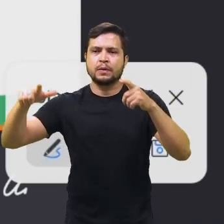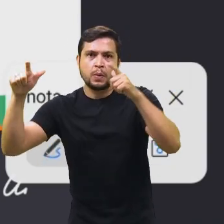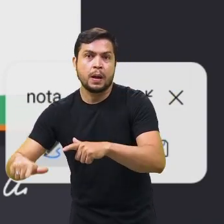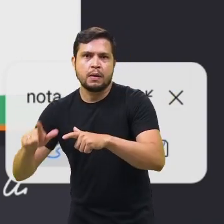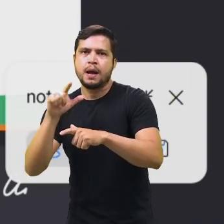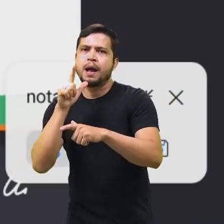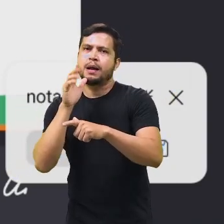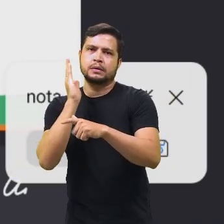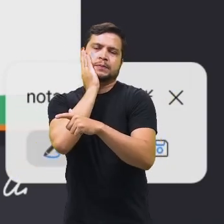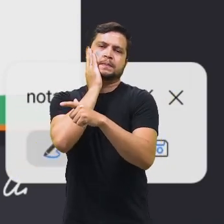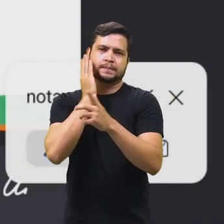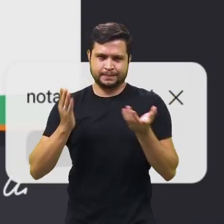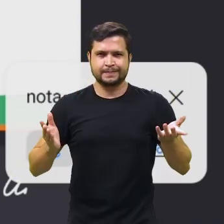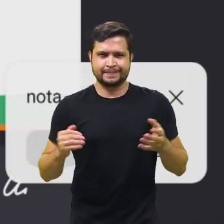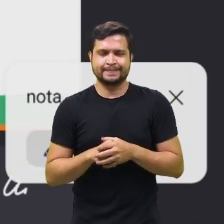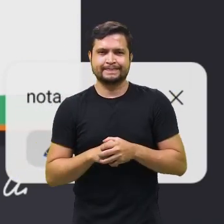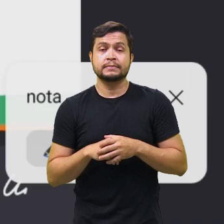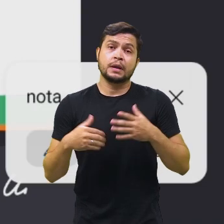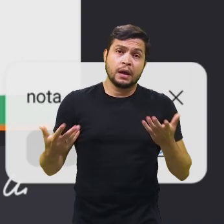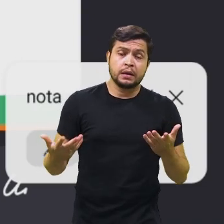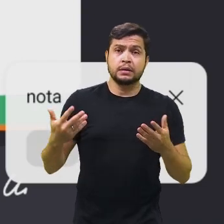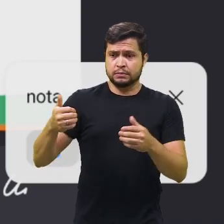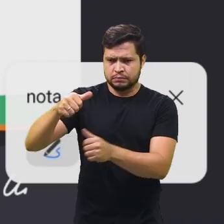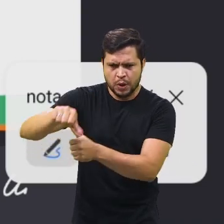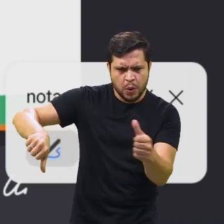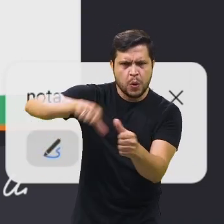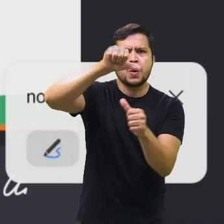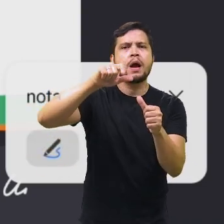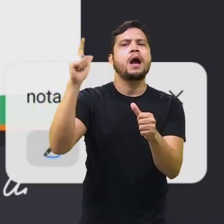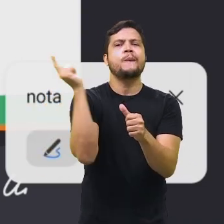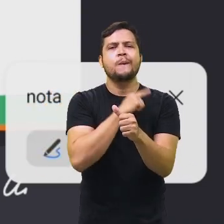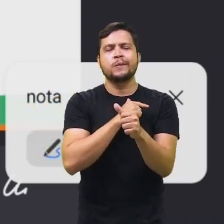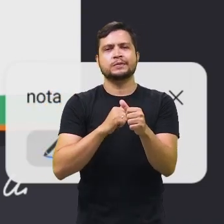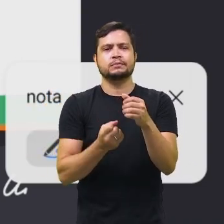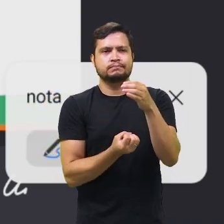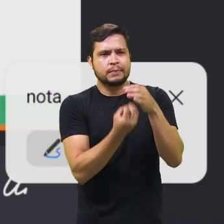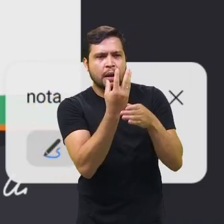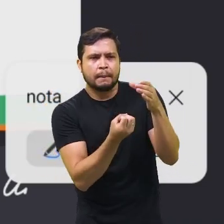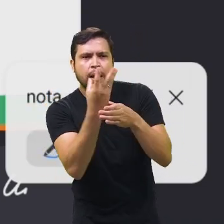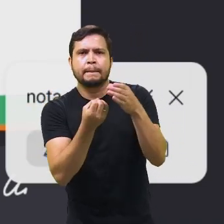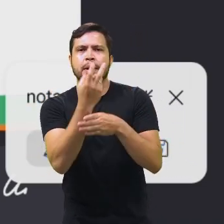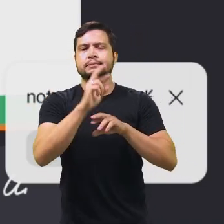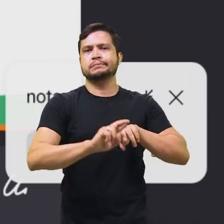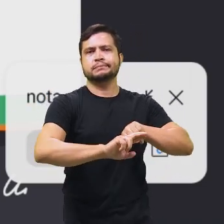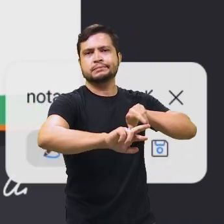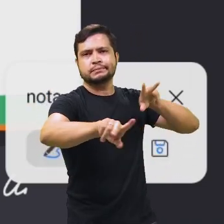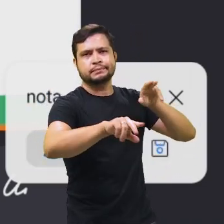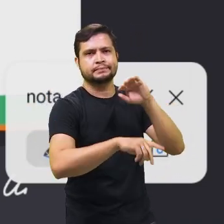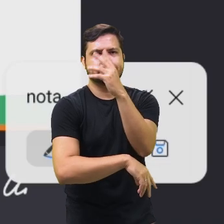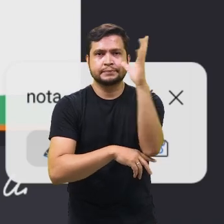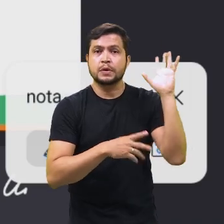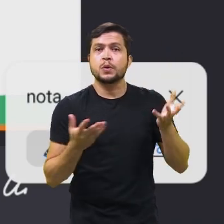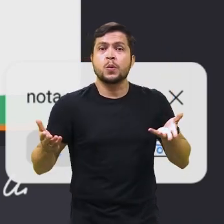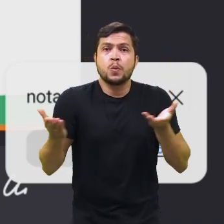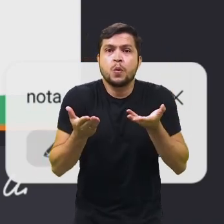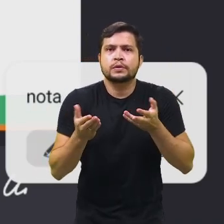vocês. Esse fato permitiu maior dispersão desse grupo de seres vivos, sendo possível observá-los em diferentes ambientes